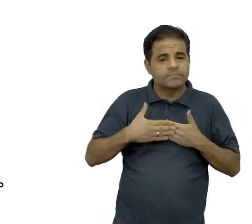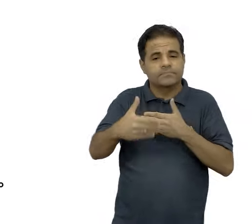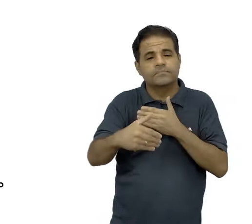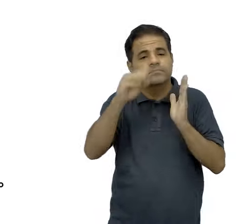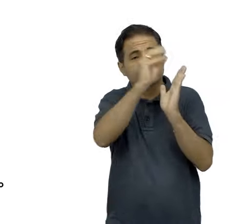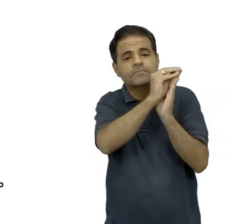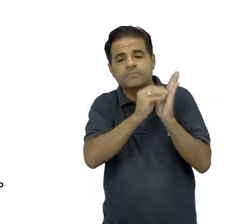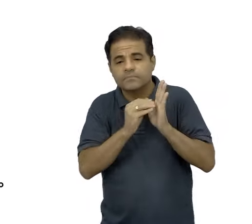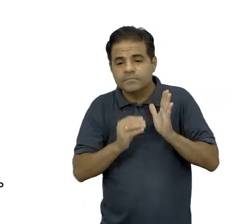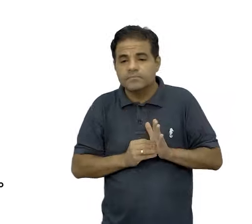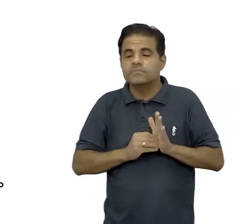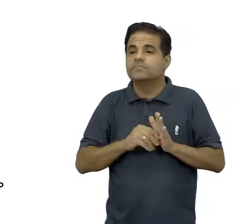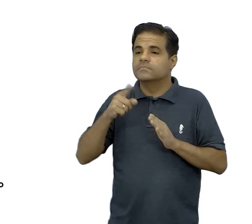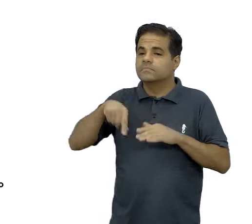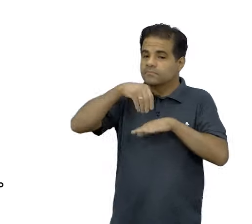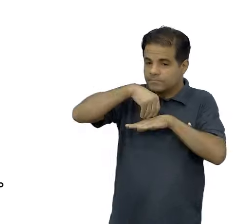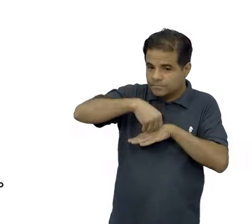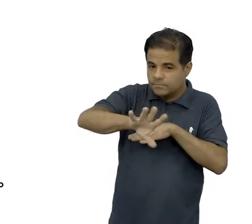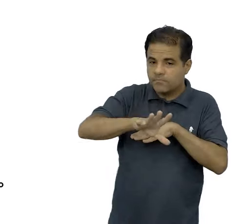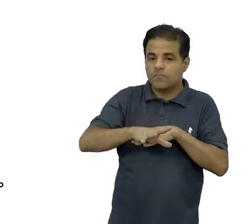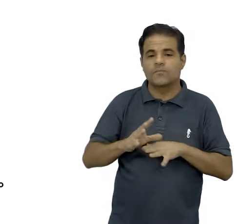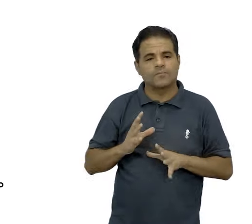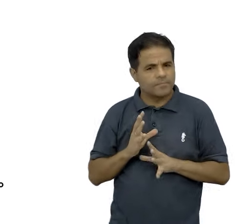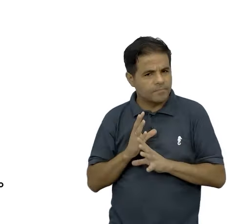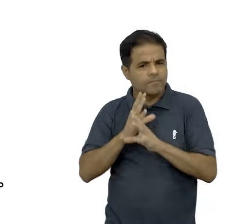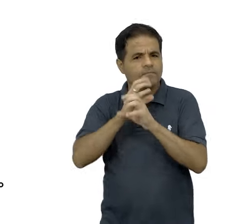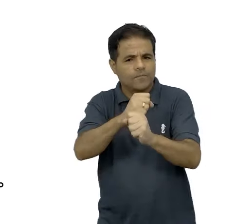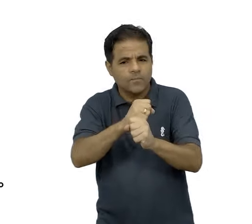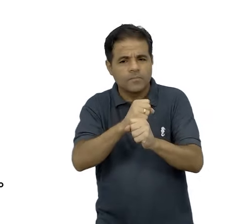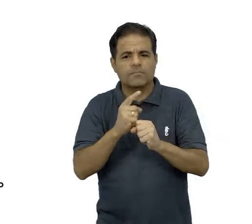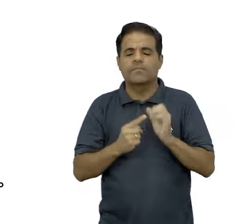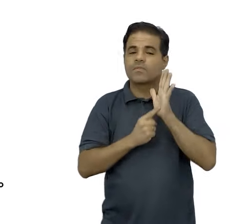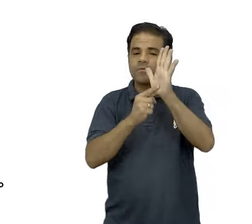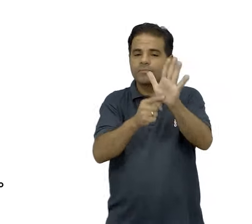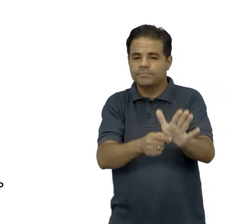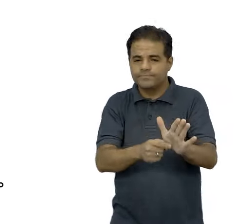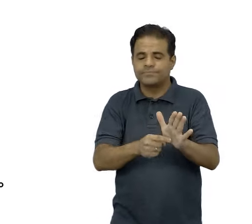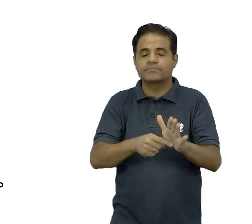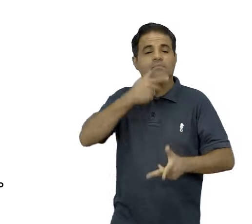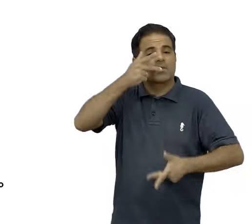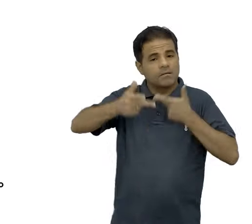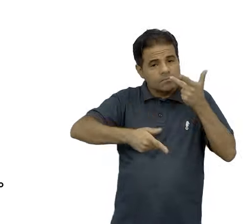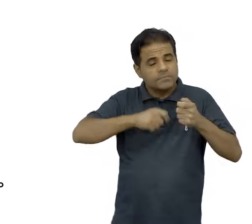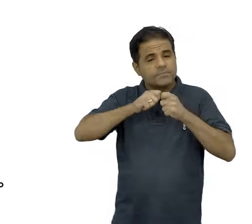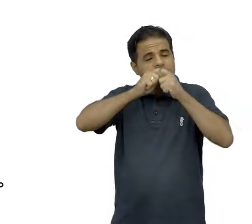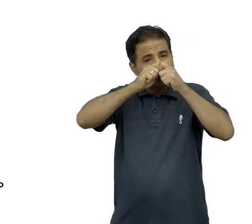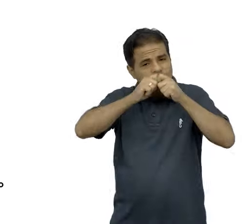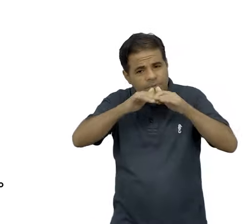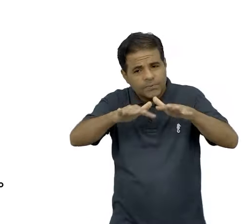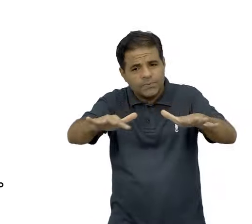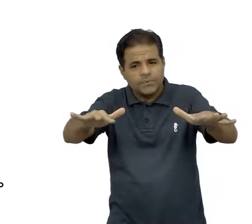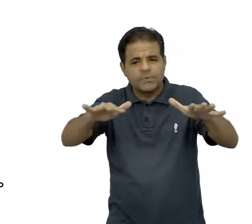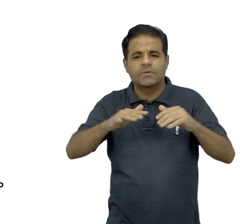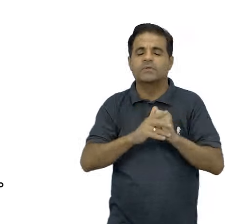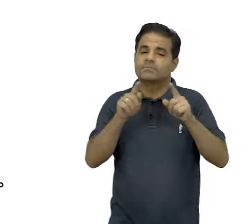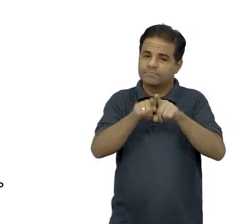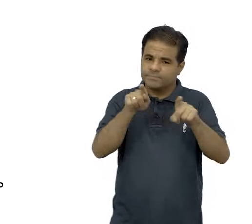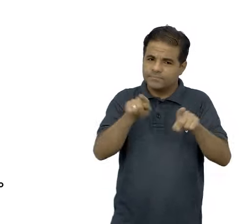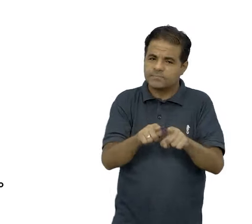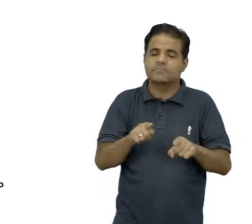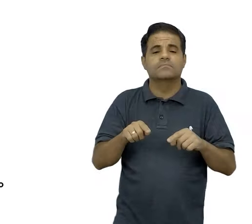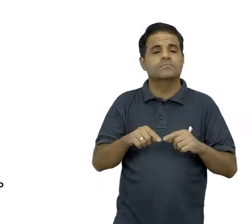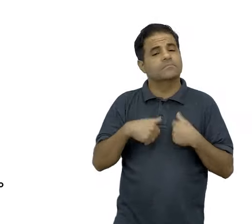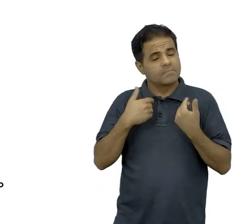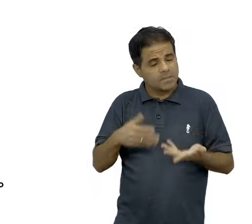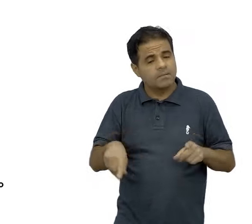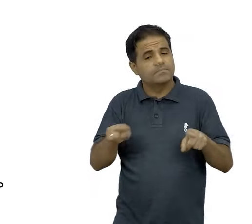né? Na medida que elas apresentam um total, na medida que elas fazem a distribuição. E